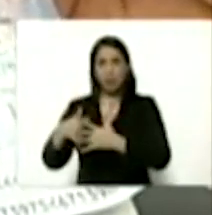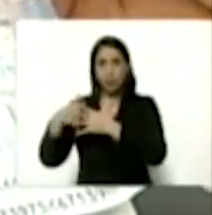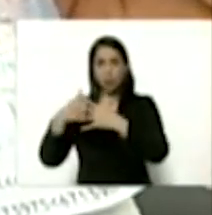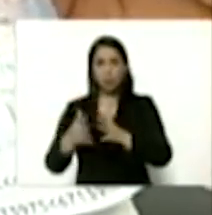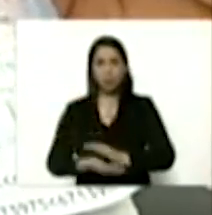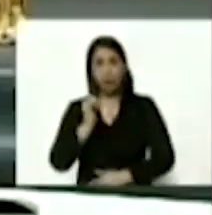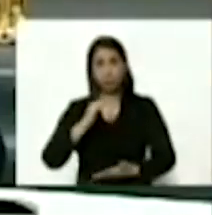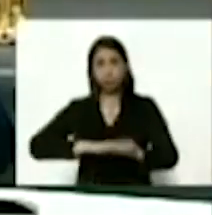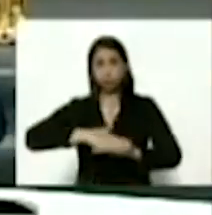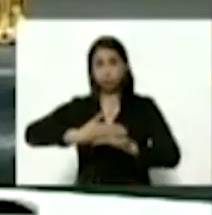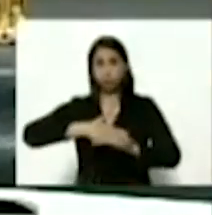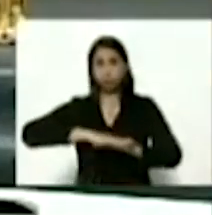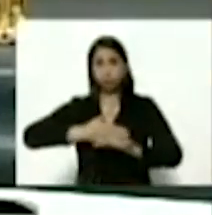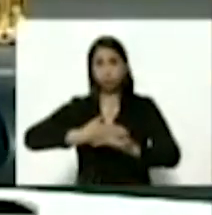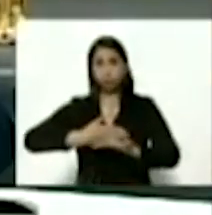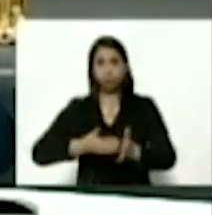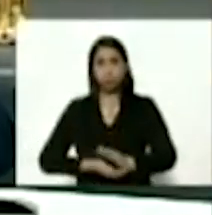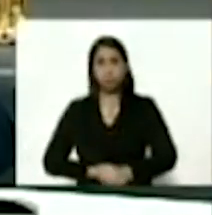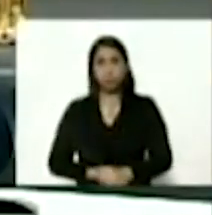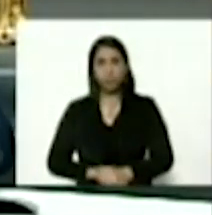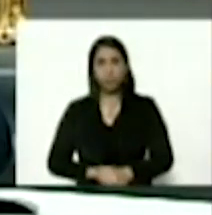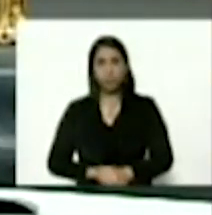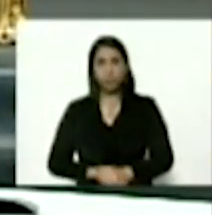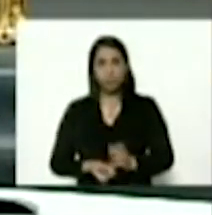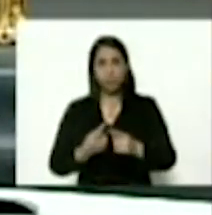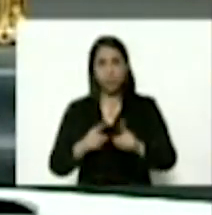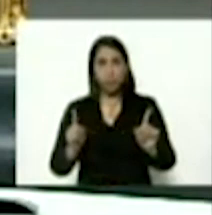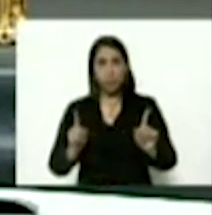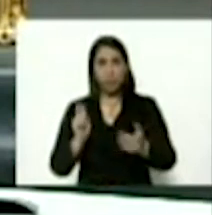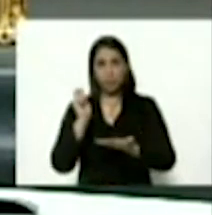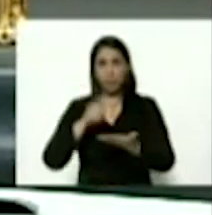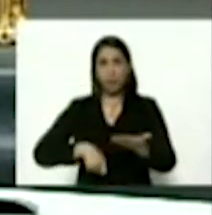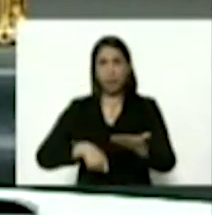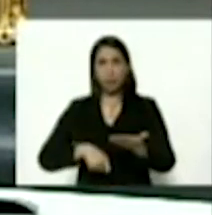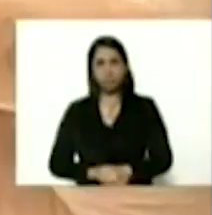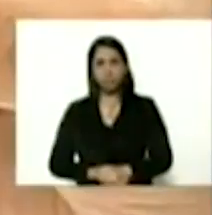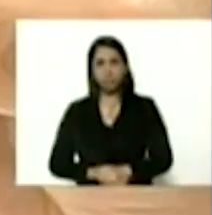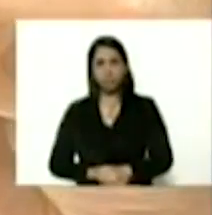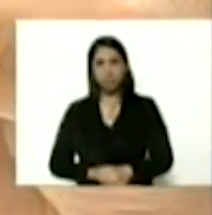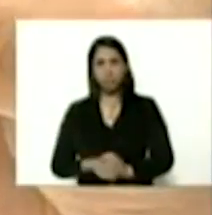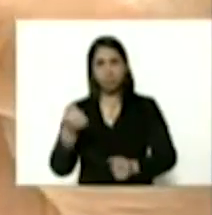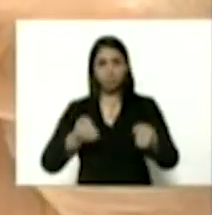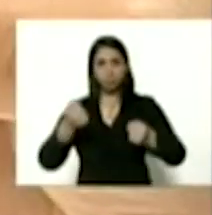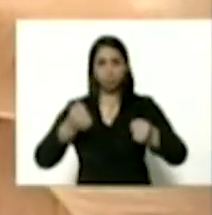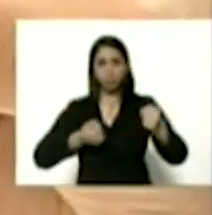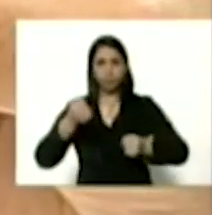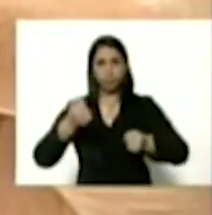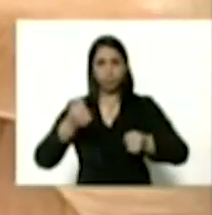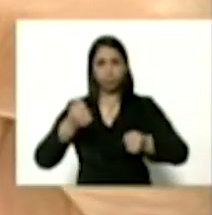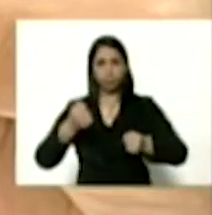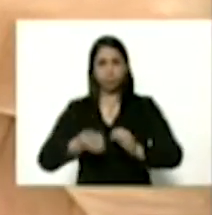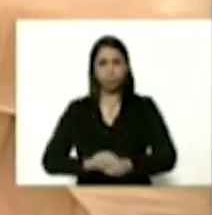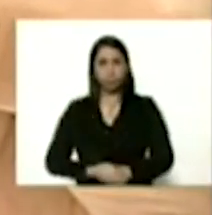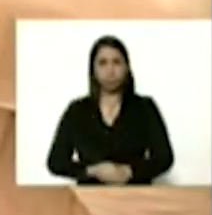do presidente dos estados unidos donald trump os homens foram identificados como time de 34 anos e é head 41